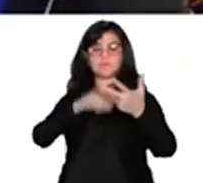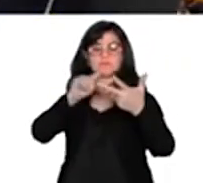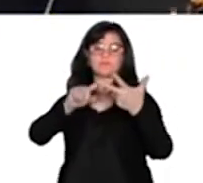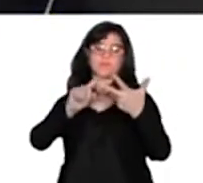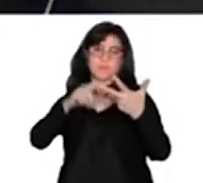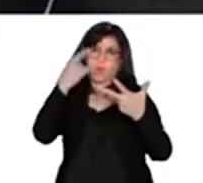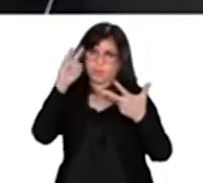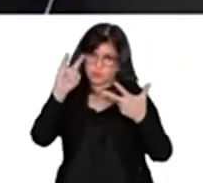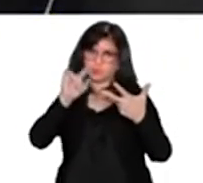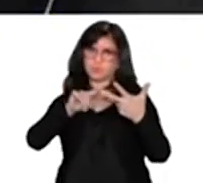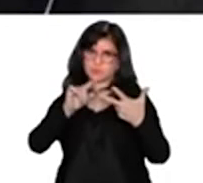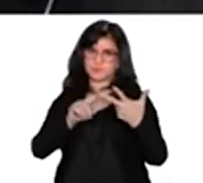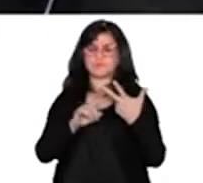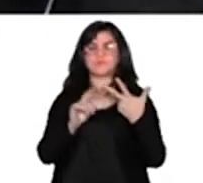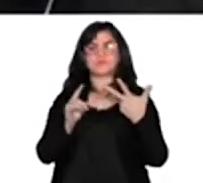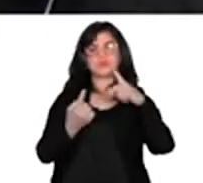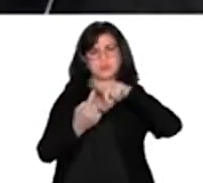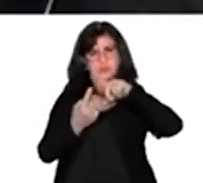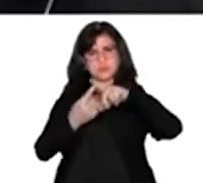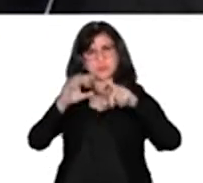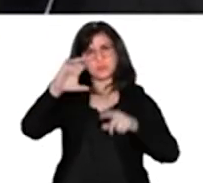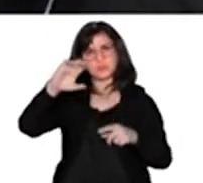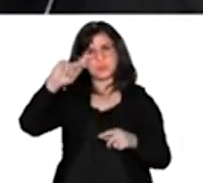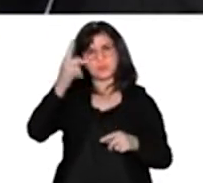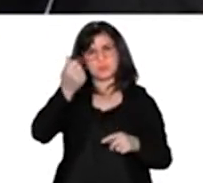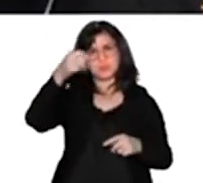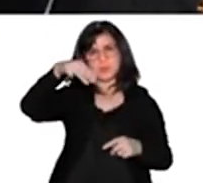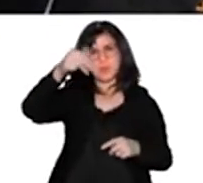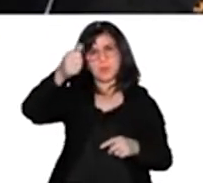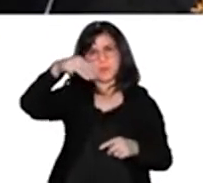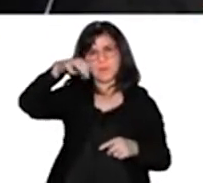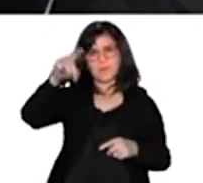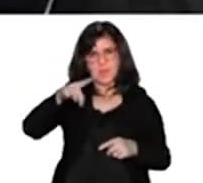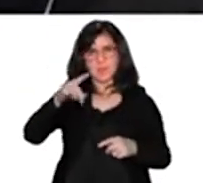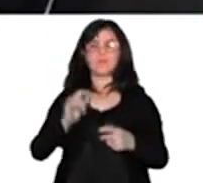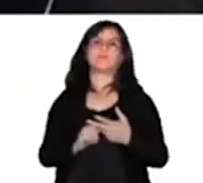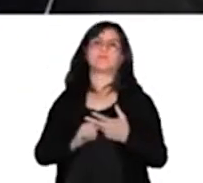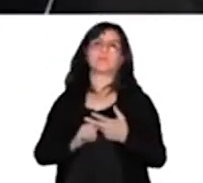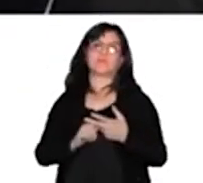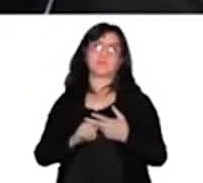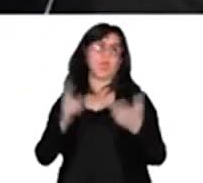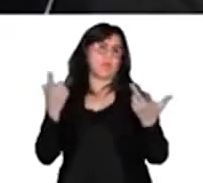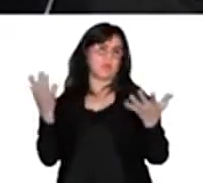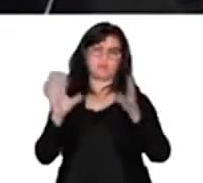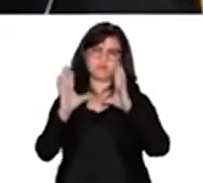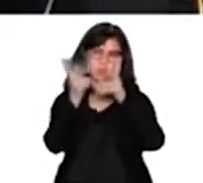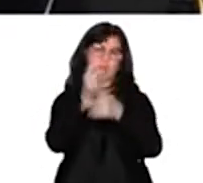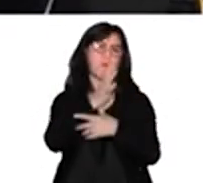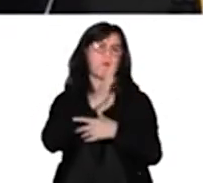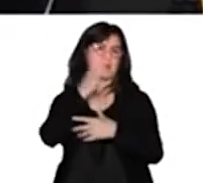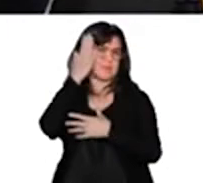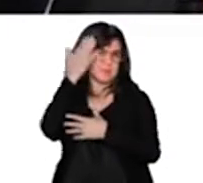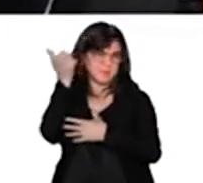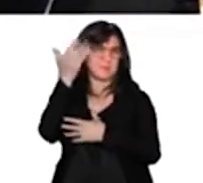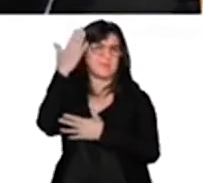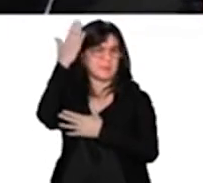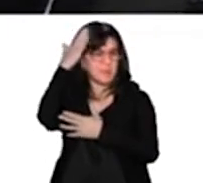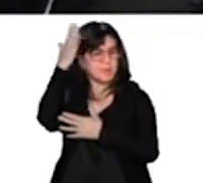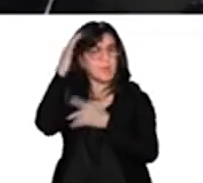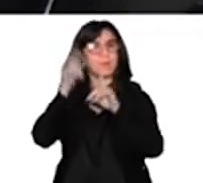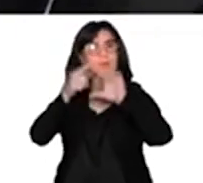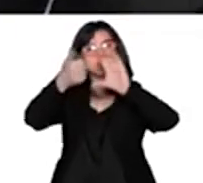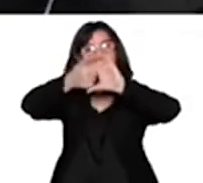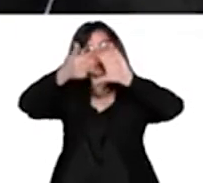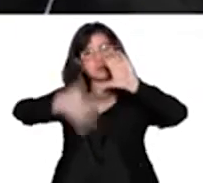E, para terminar, o chamamé, que dispensa apresentações, né? Mas uma das grandes